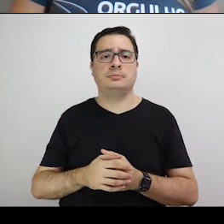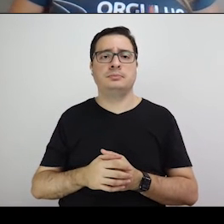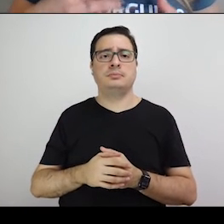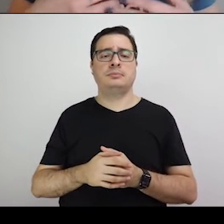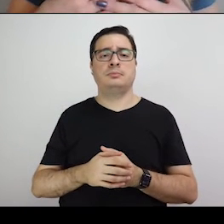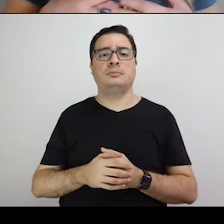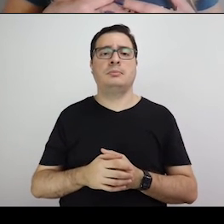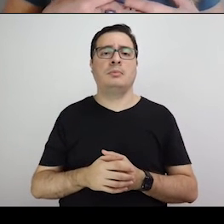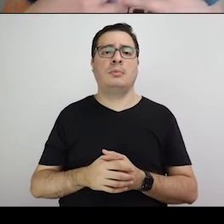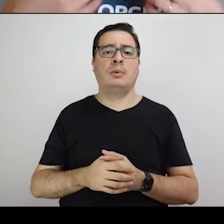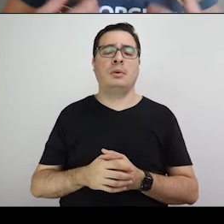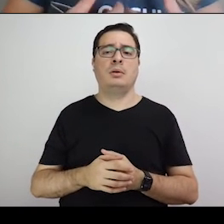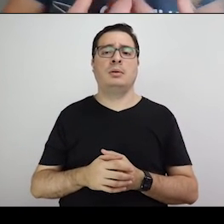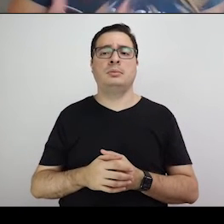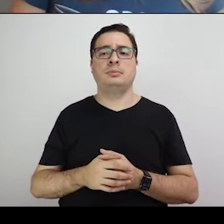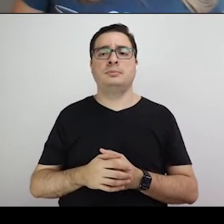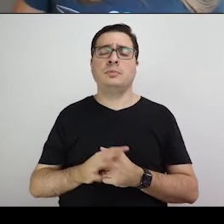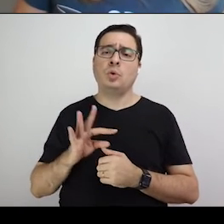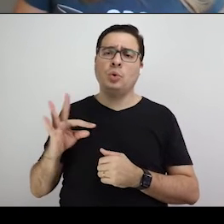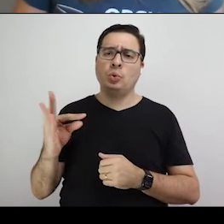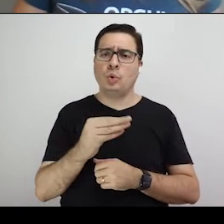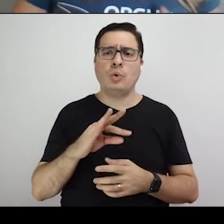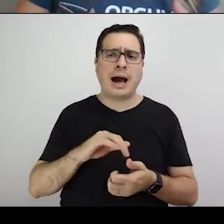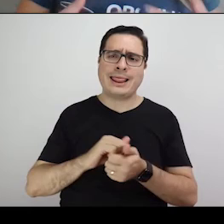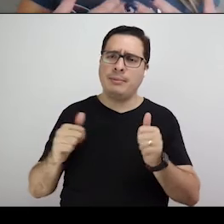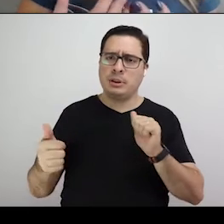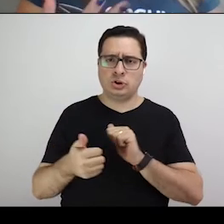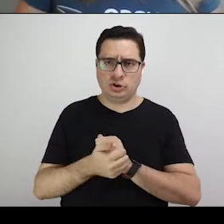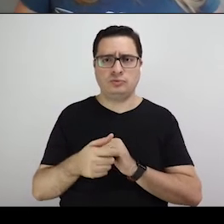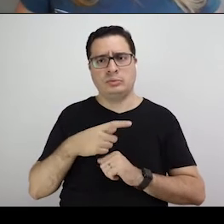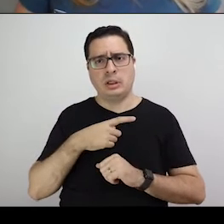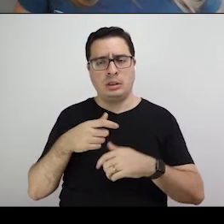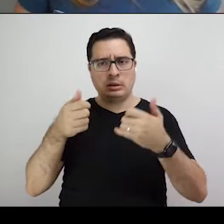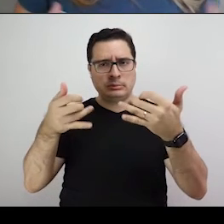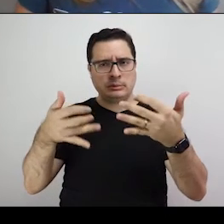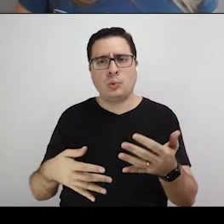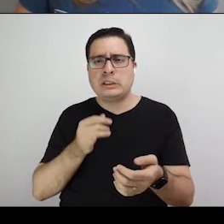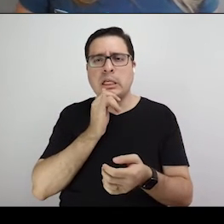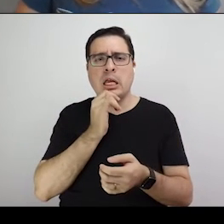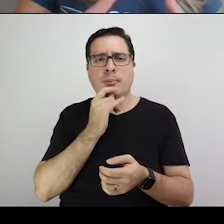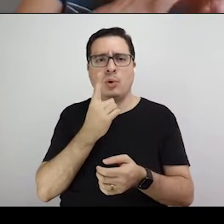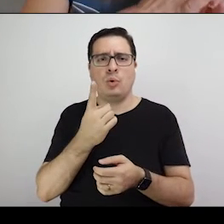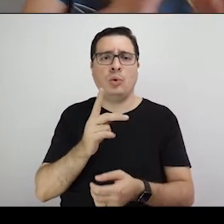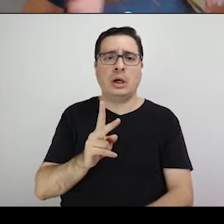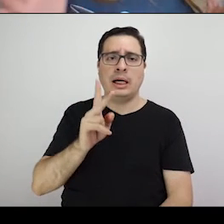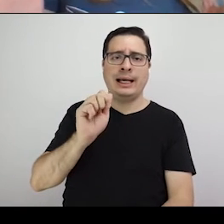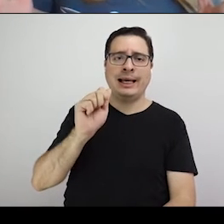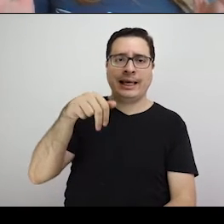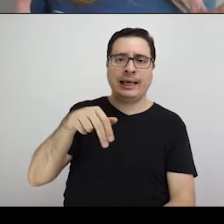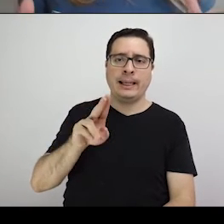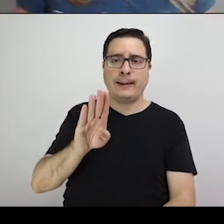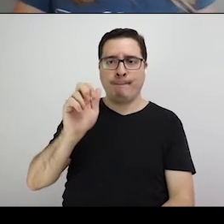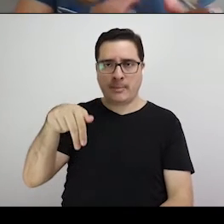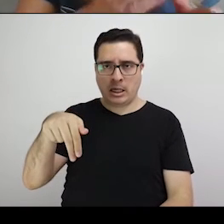Então, como é tudo adaptativo, né? Aqui a gente está dando um exemplo, como Kanban, com